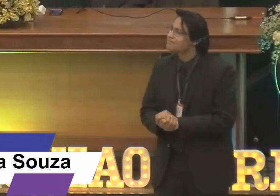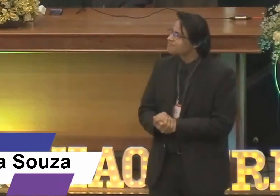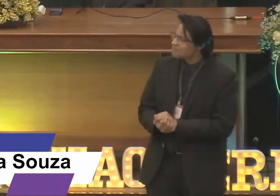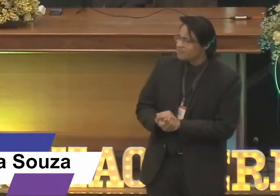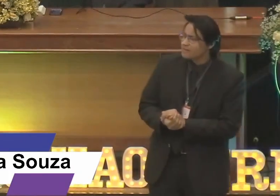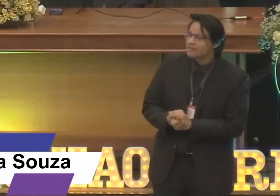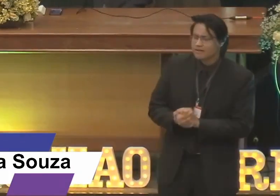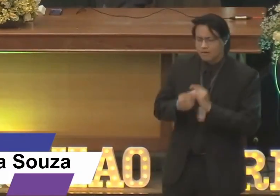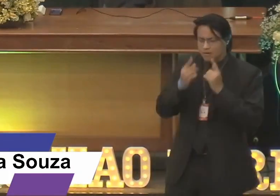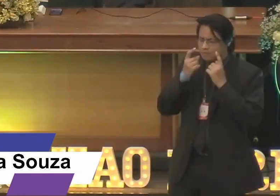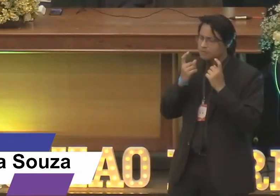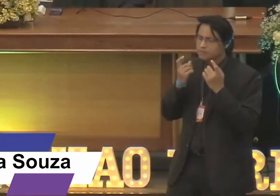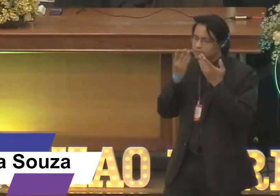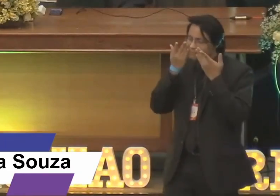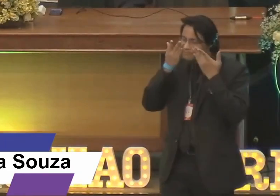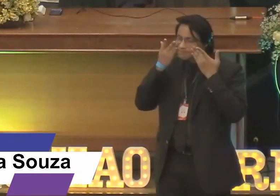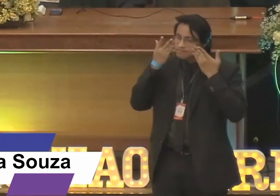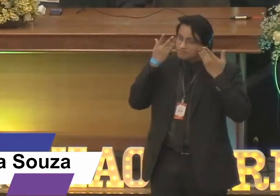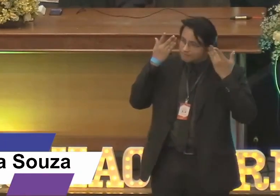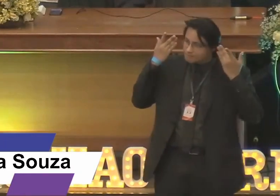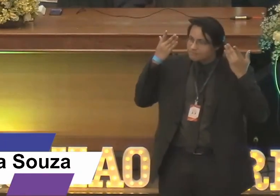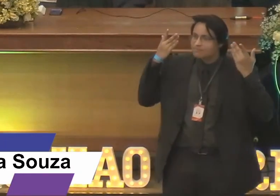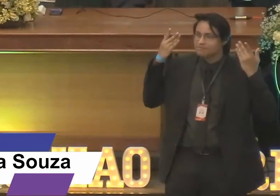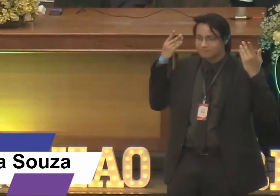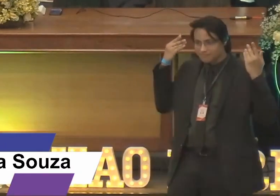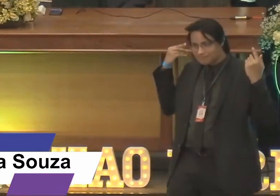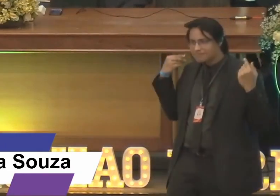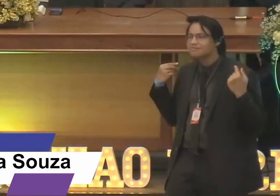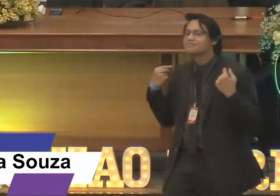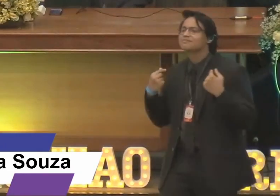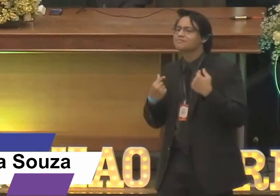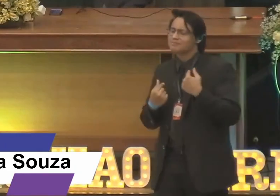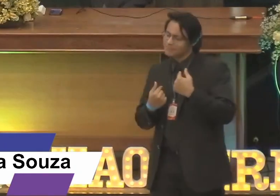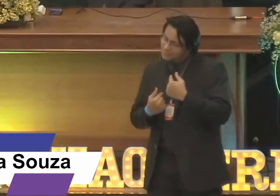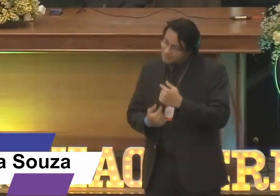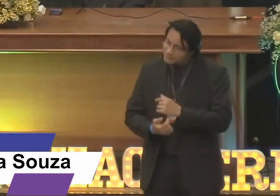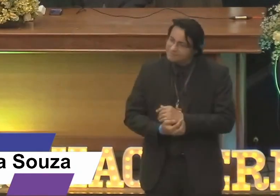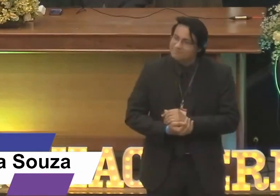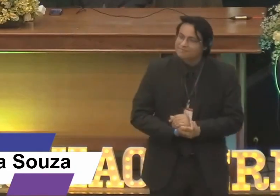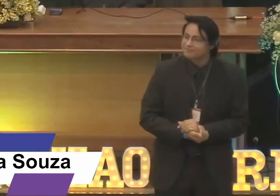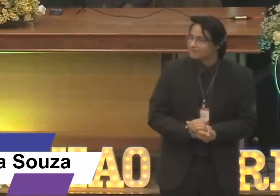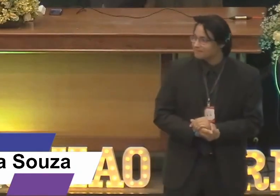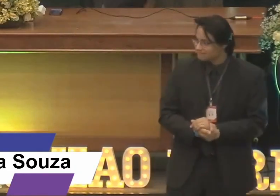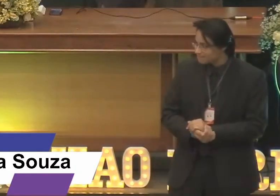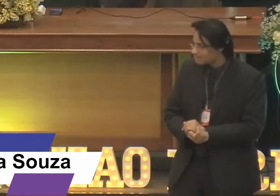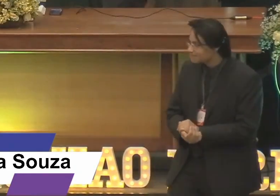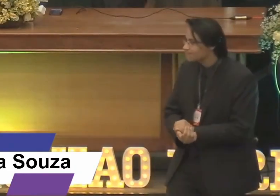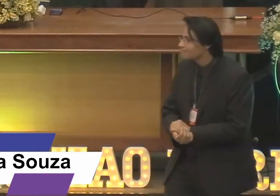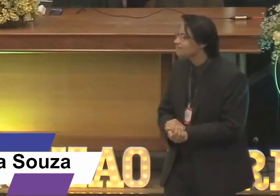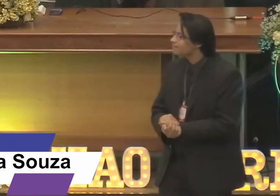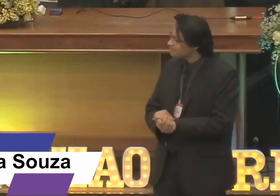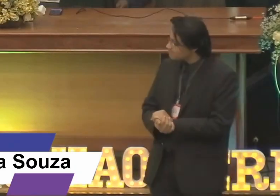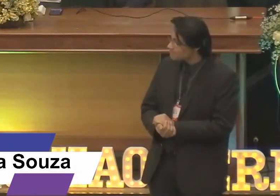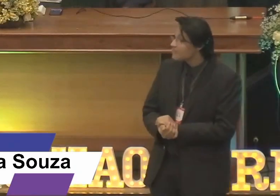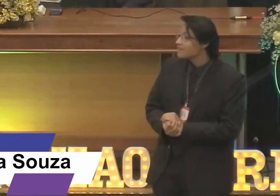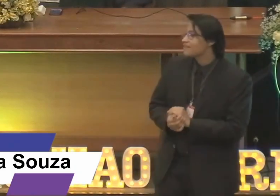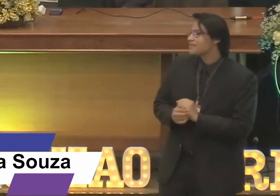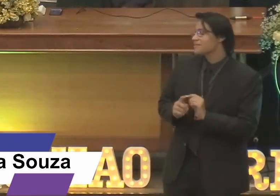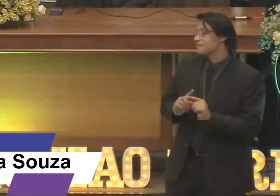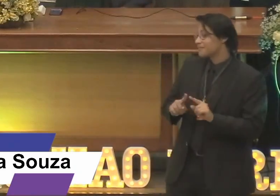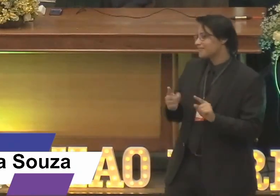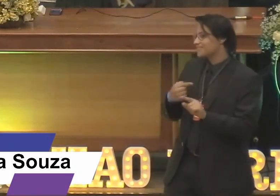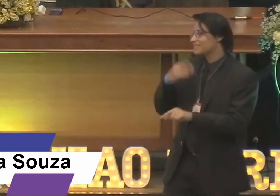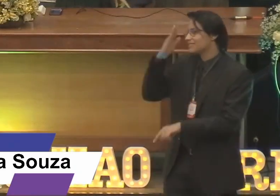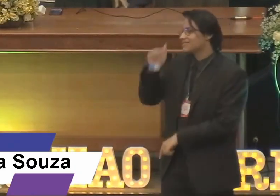enxugar as lágrimas que ainda rolam no meu rosto. E pra isso eu sei que